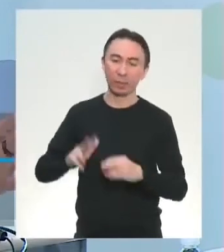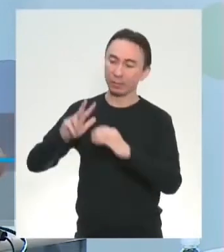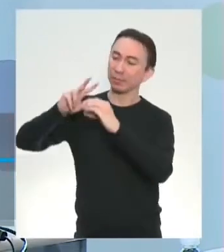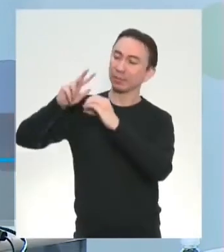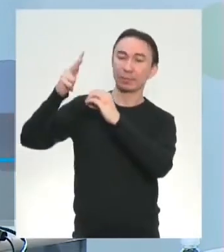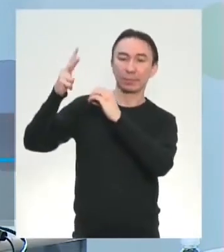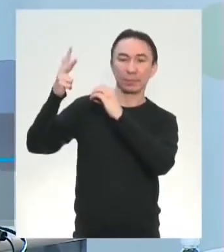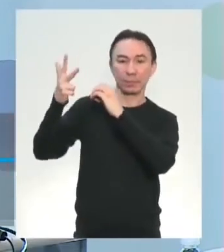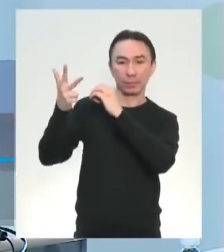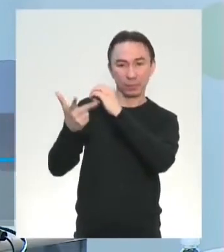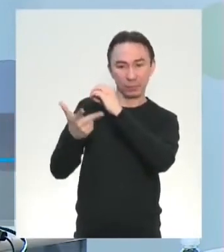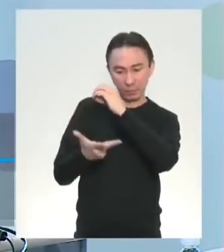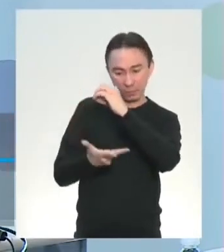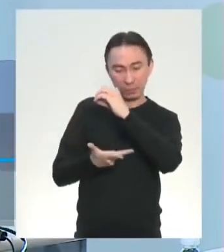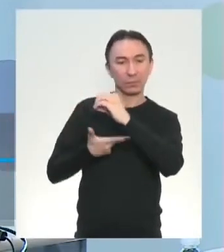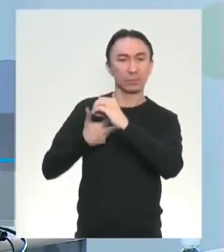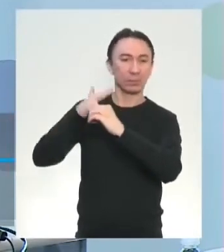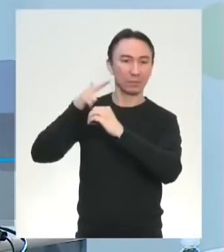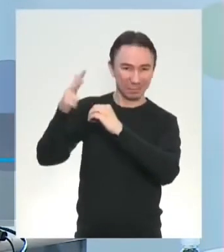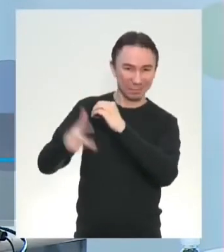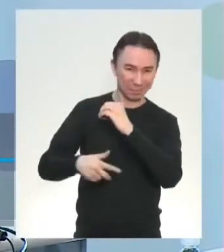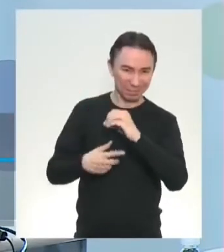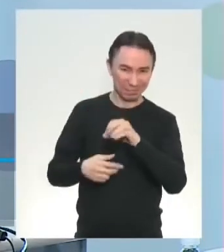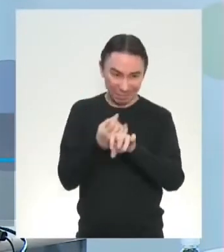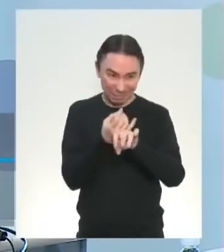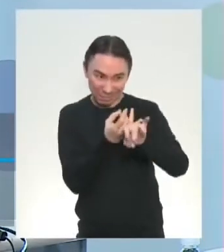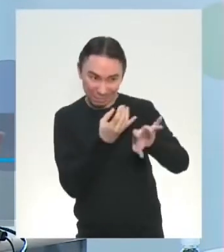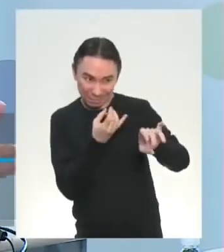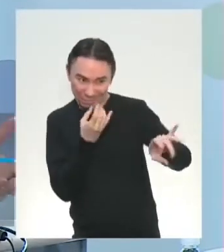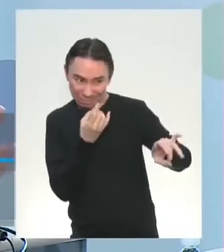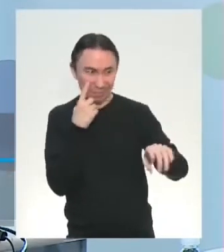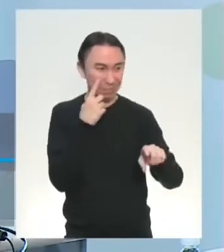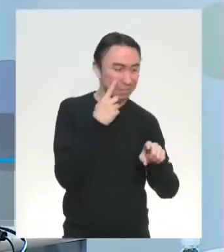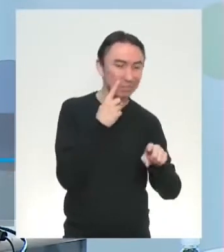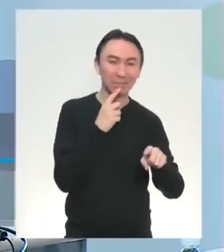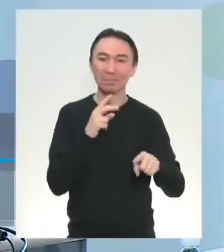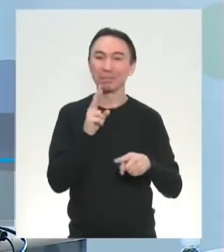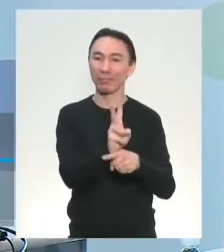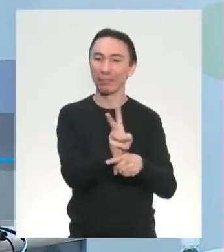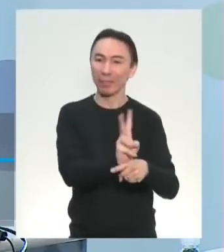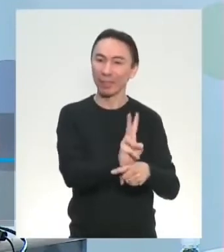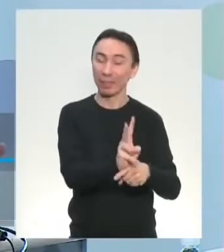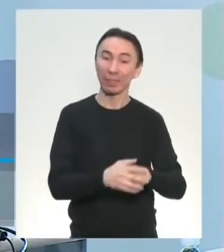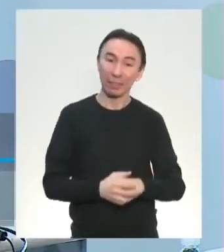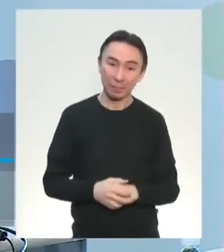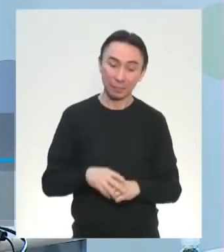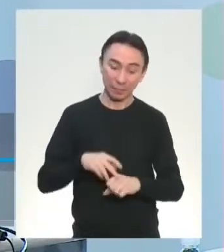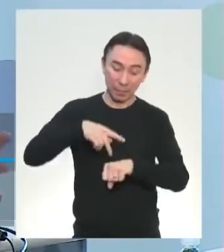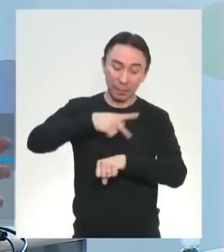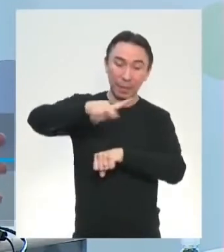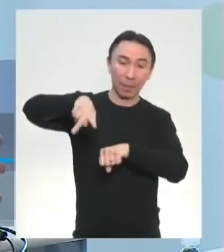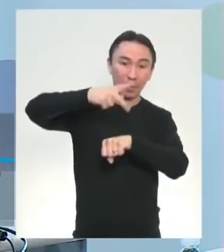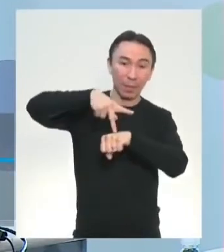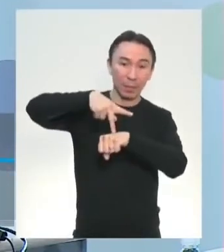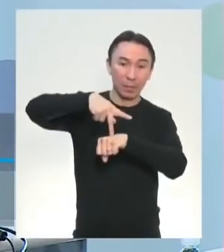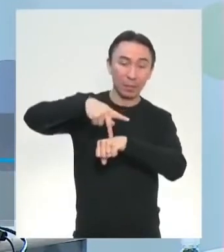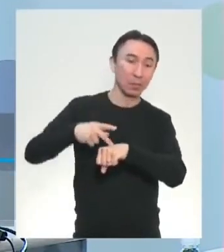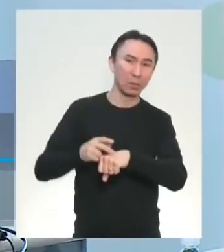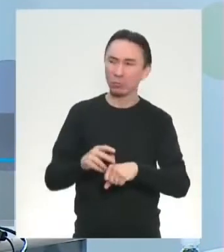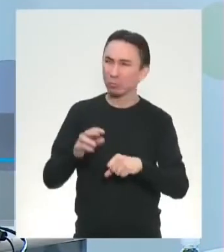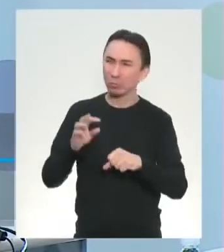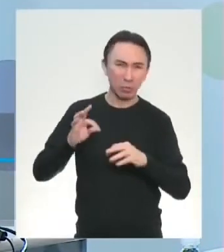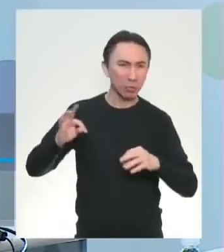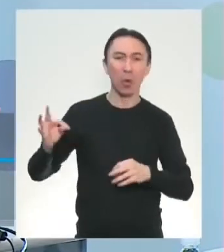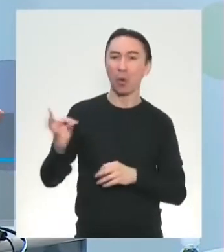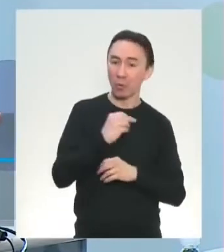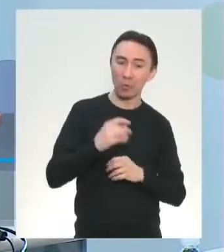através do sensoriamento remoto. Então é importante retratar isso. Todos os países, no geral, eles acabam utilizando de alguma